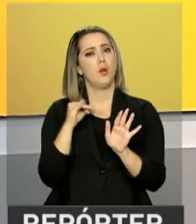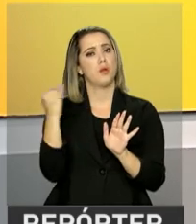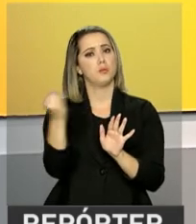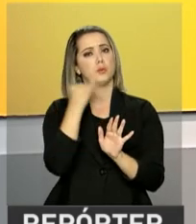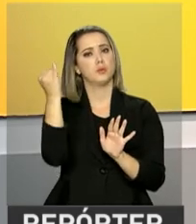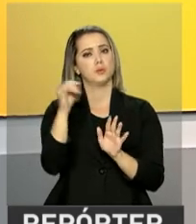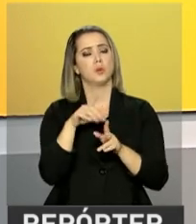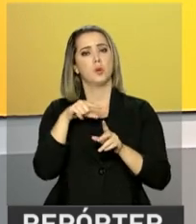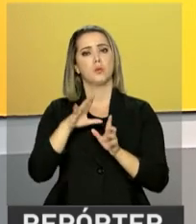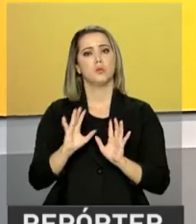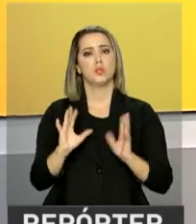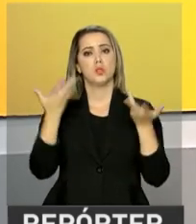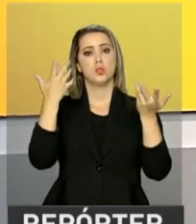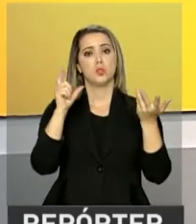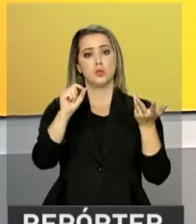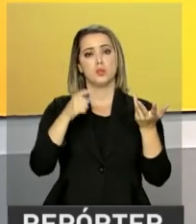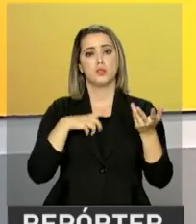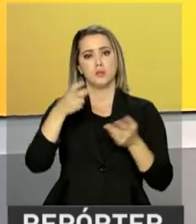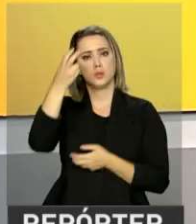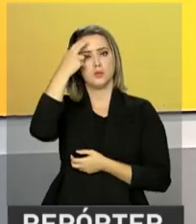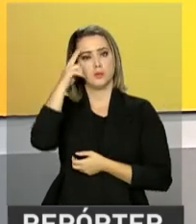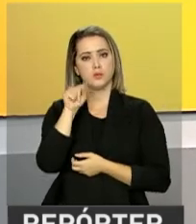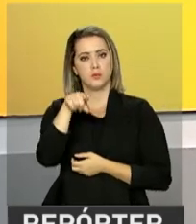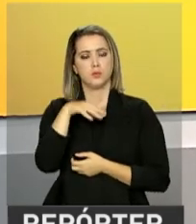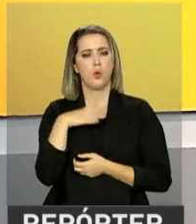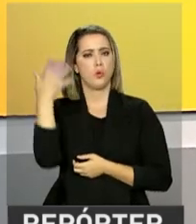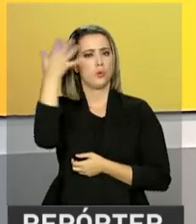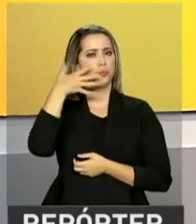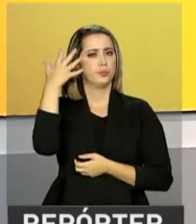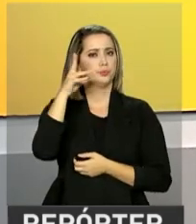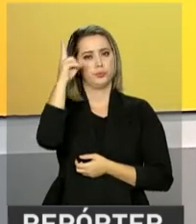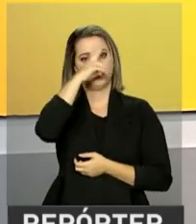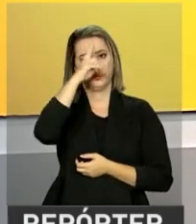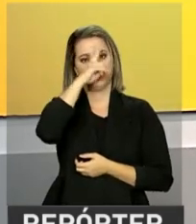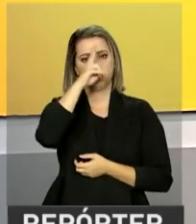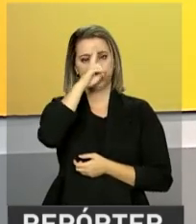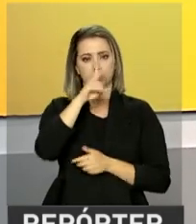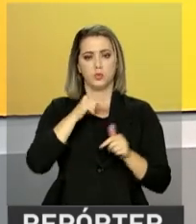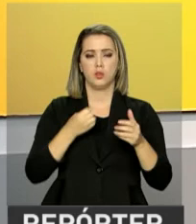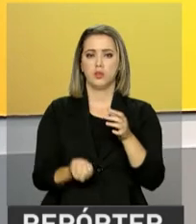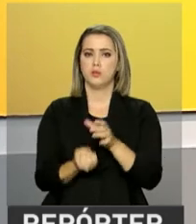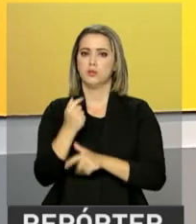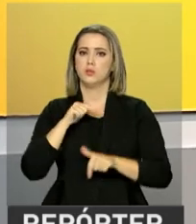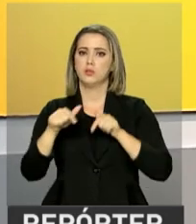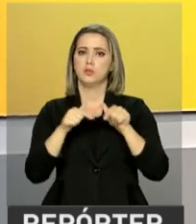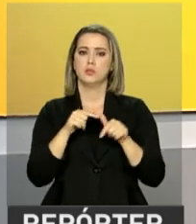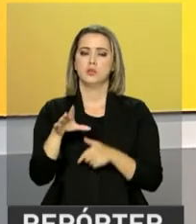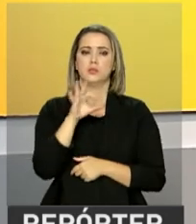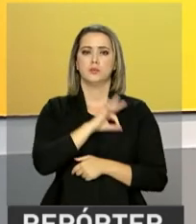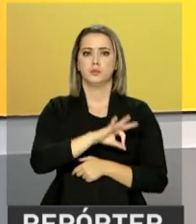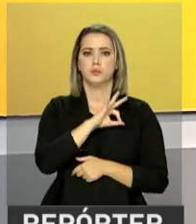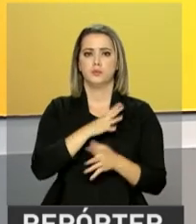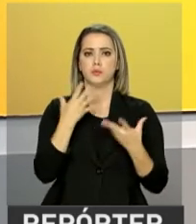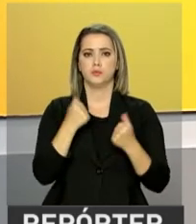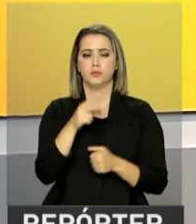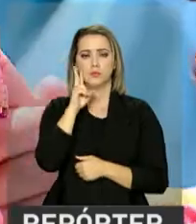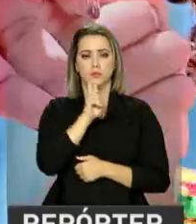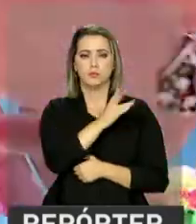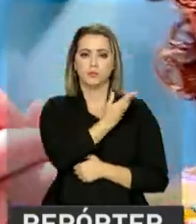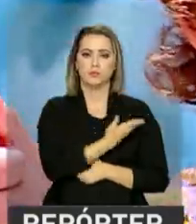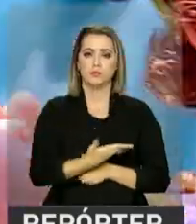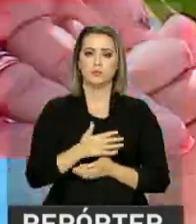a importância de algumas manifestações culturais que, além de contar a nossa história, geram trabalho e renda. Vamos ver.